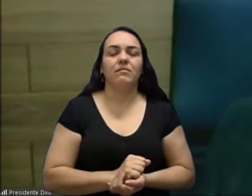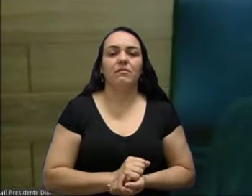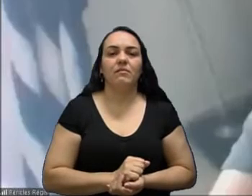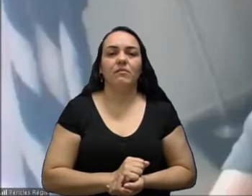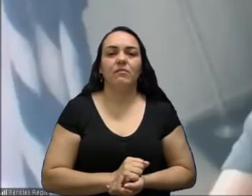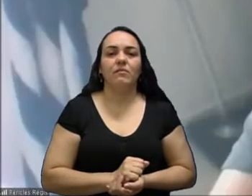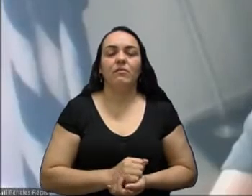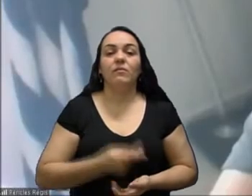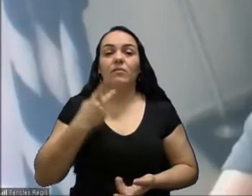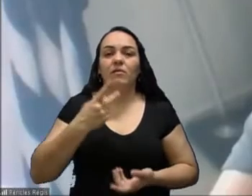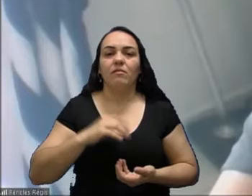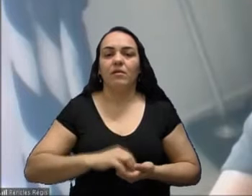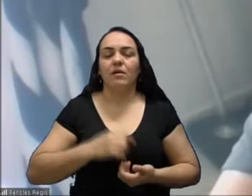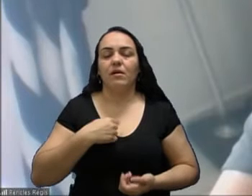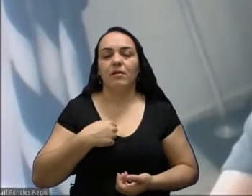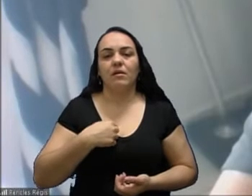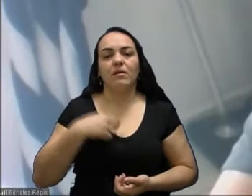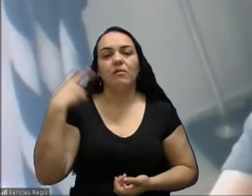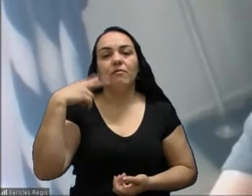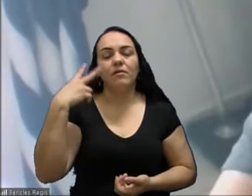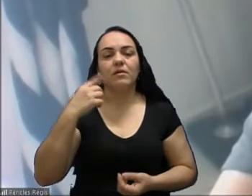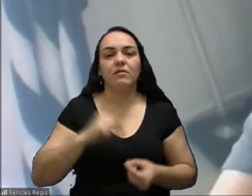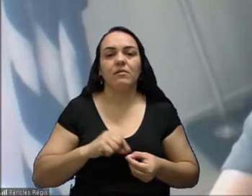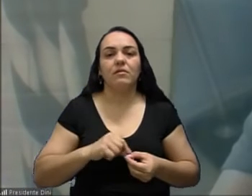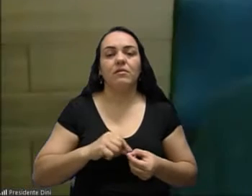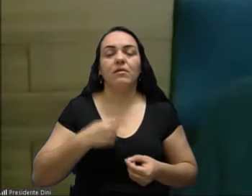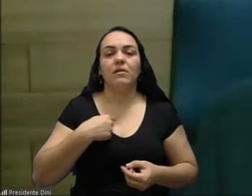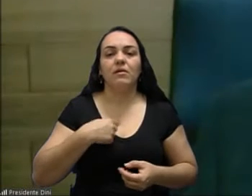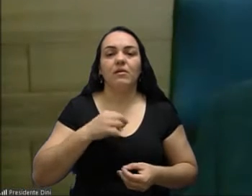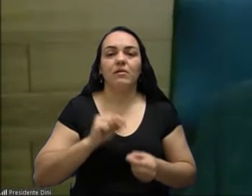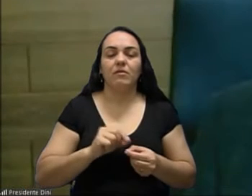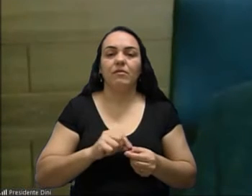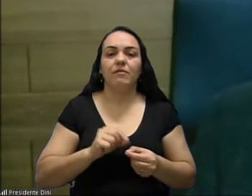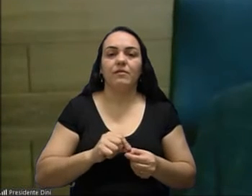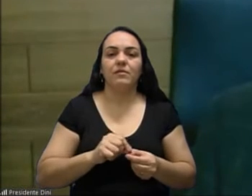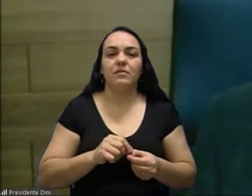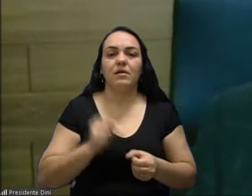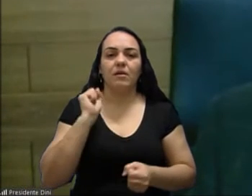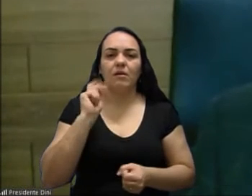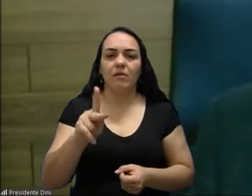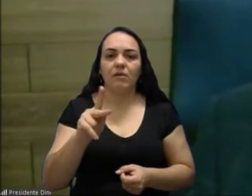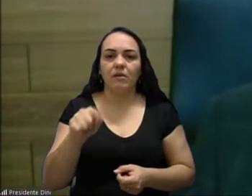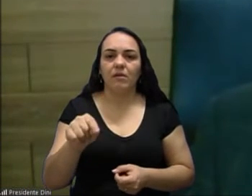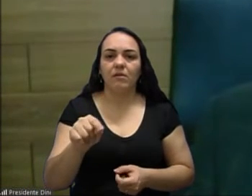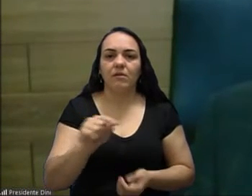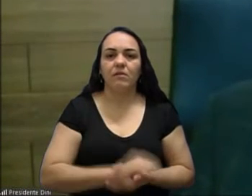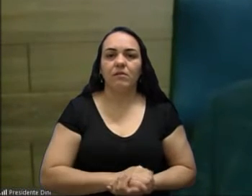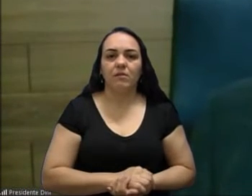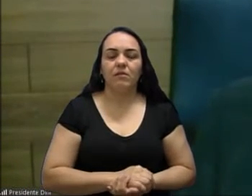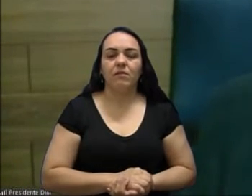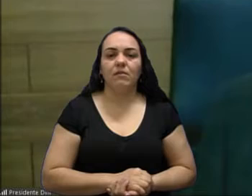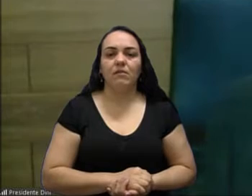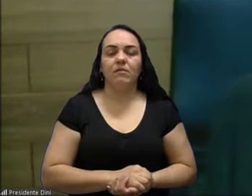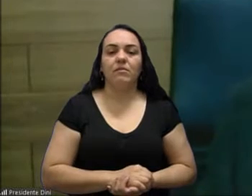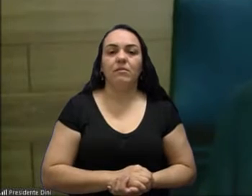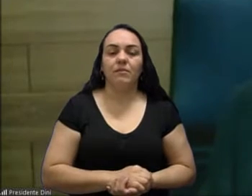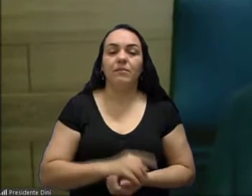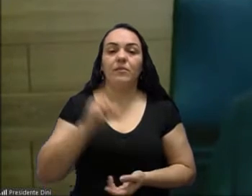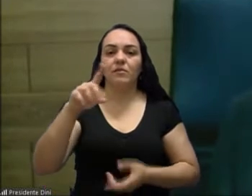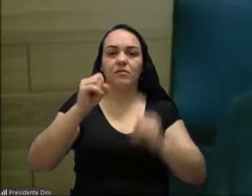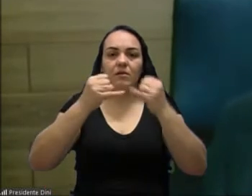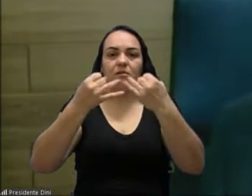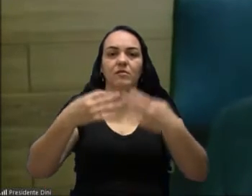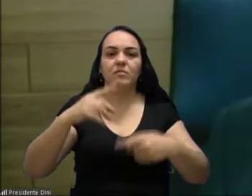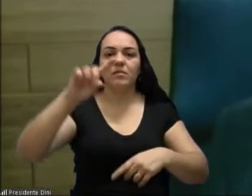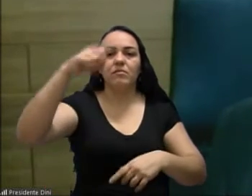tenho que levantar meu papel então o meu papel é cumprir a questão de ordem, ok? exatamente então o senhor se explica